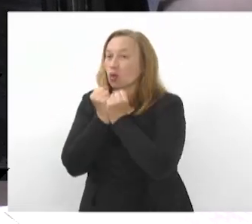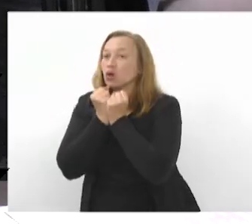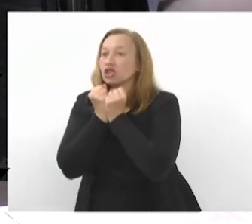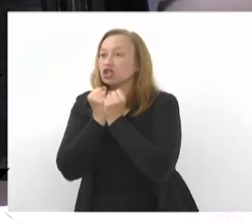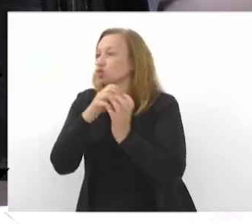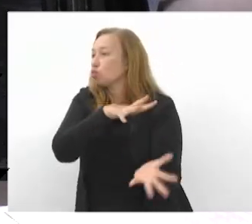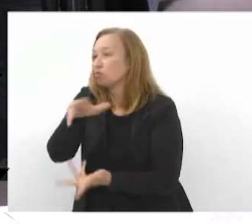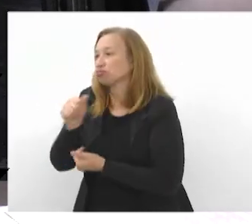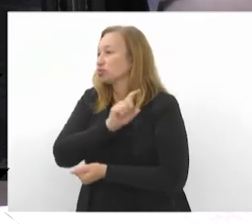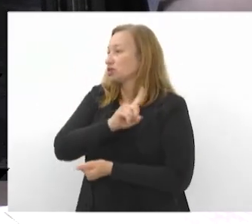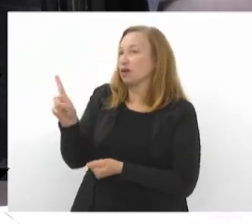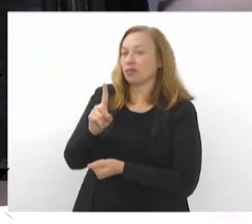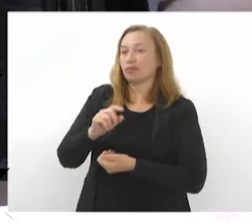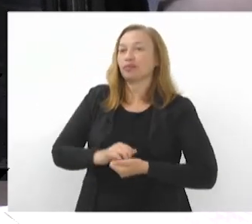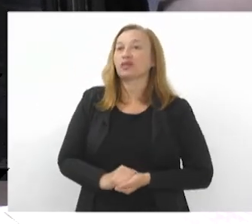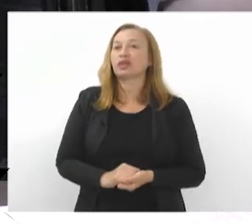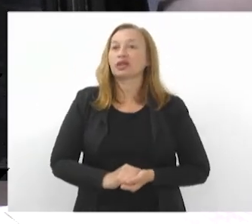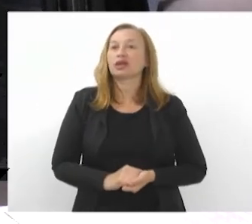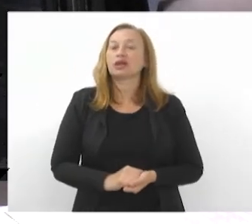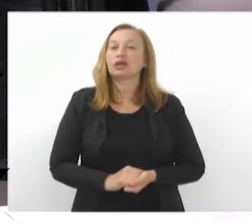mundo.